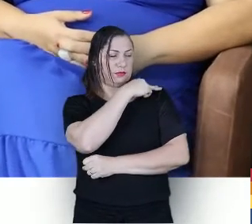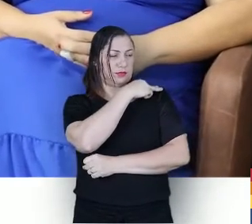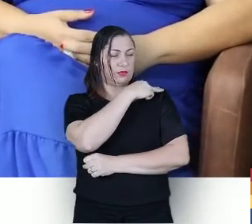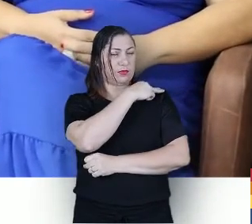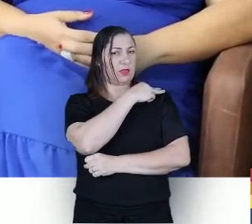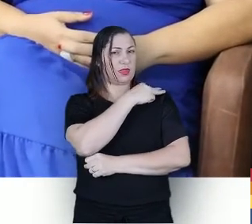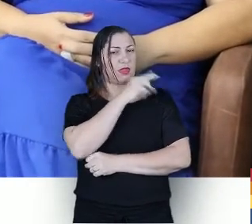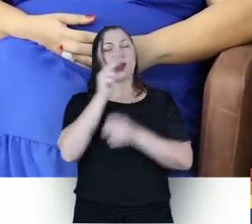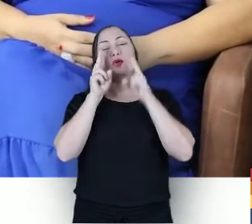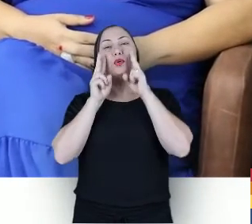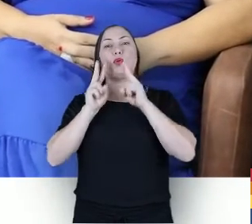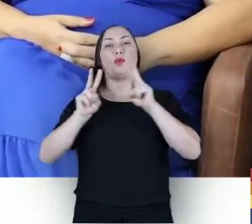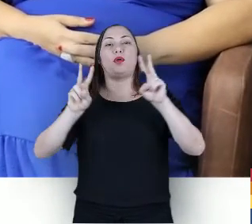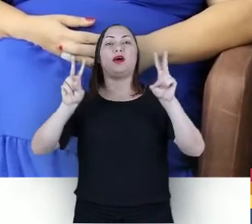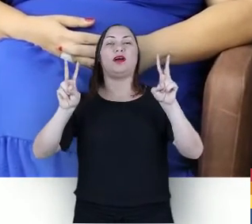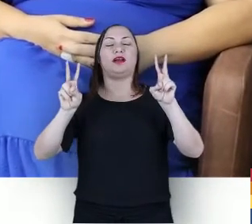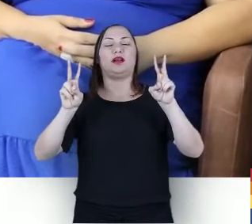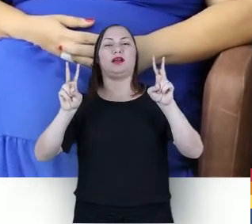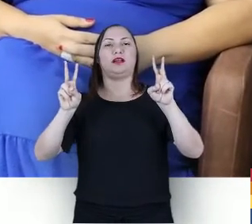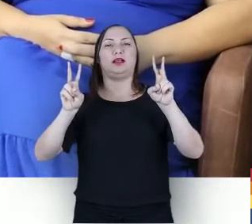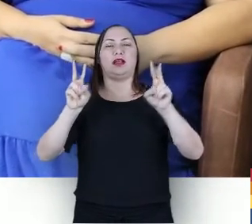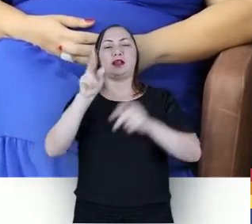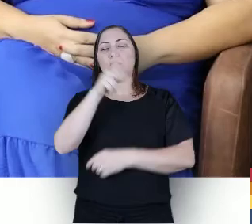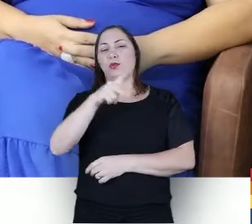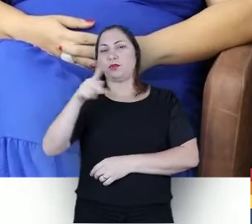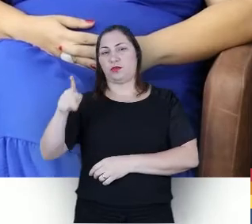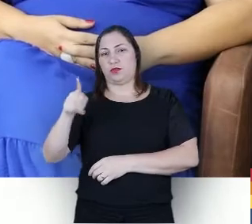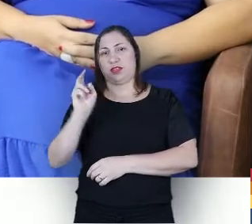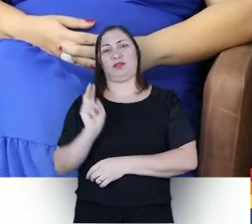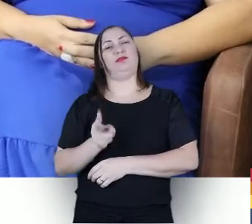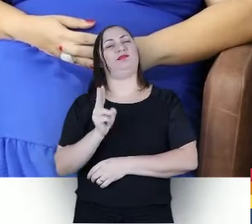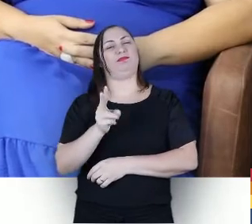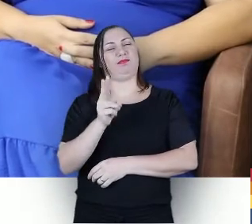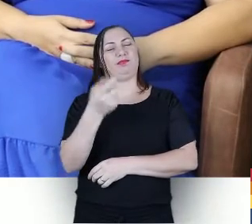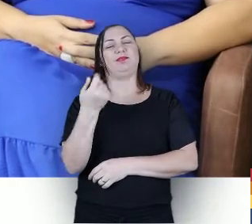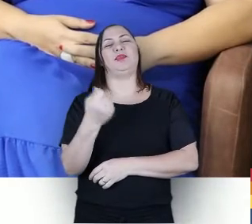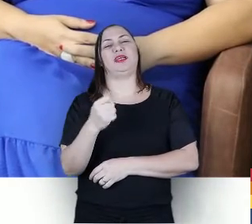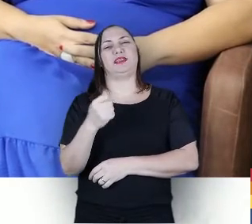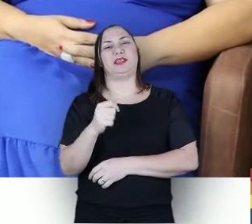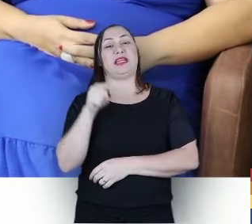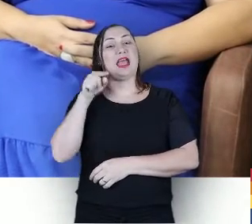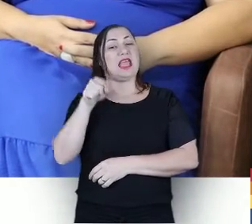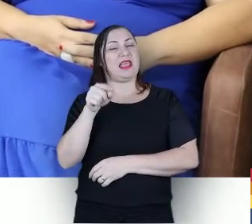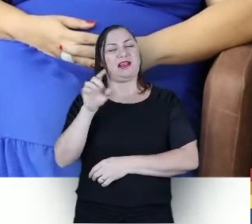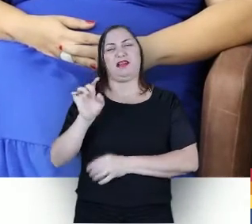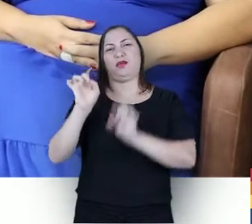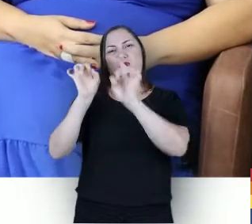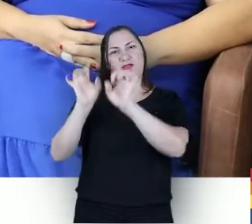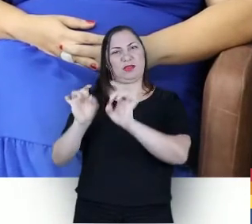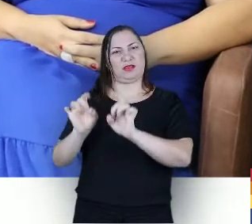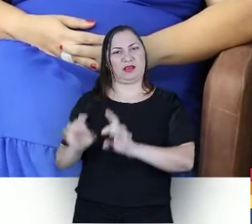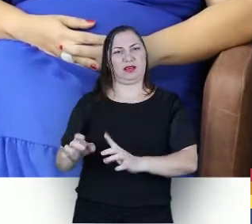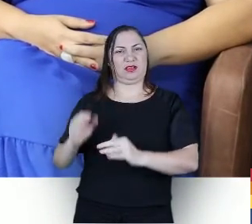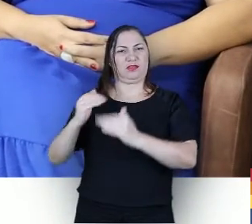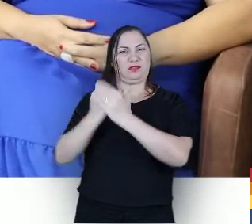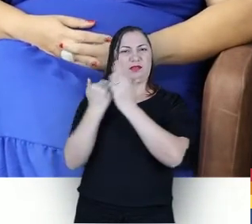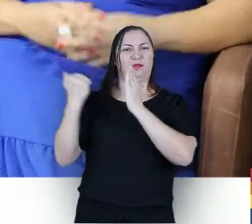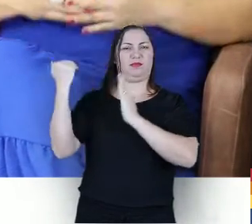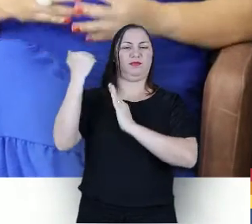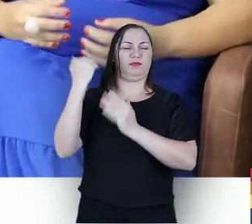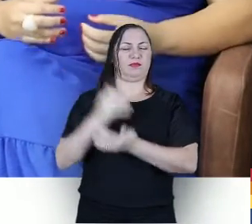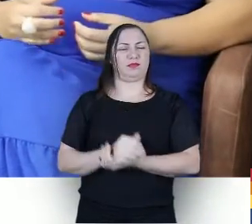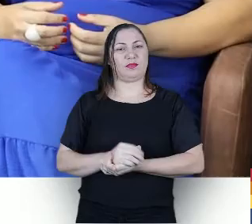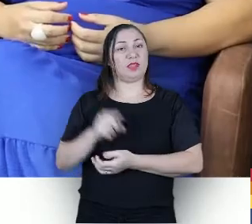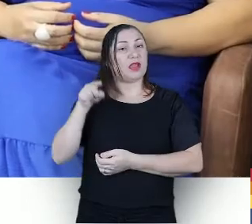frisar com os nossos professores e professoras, é de que na reformulação do ensino médio,